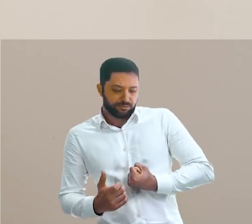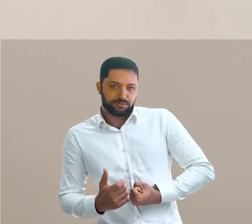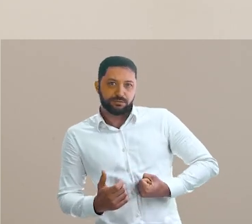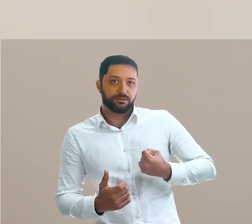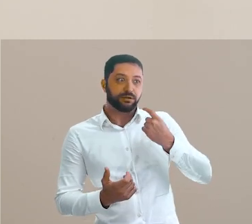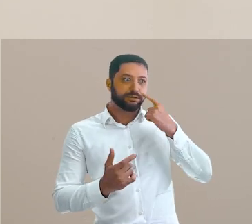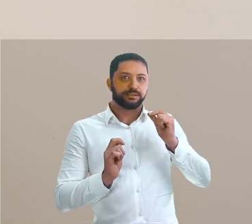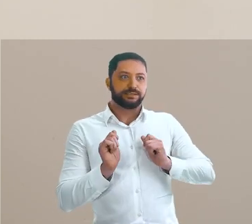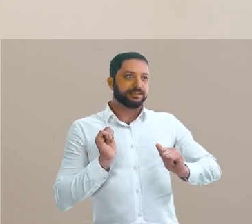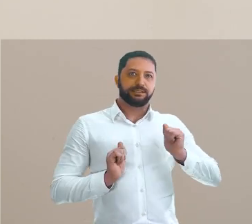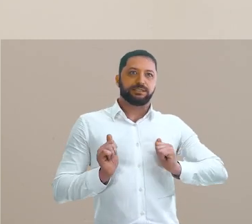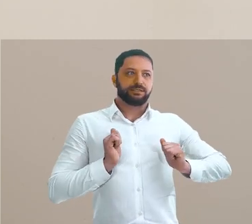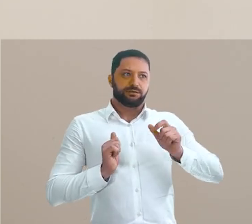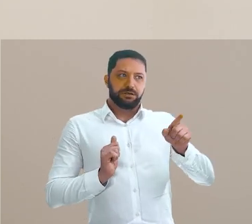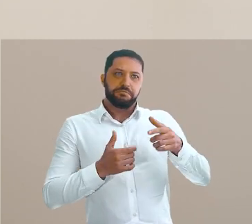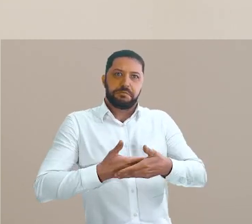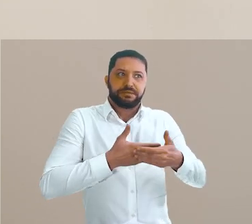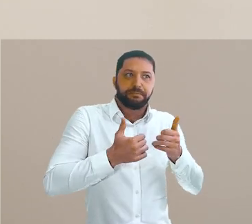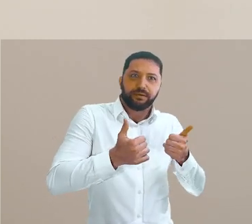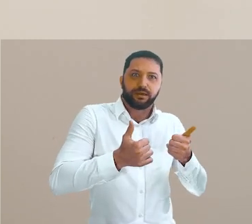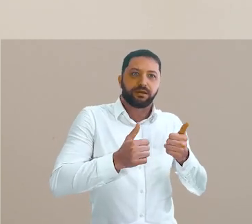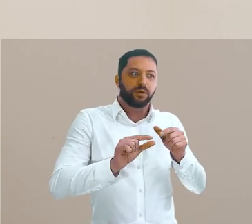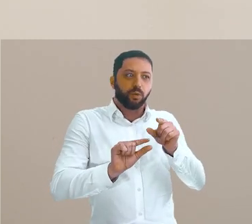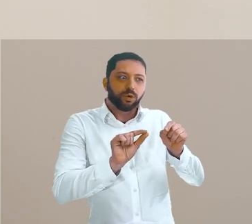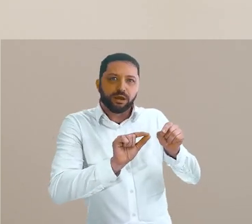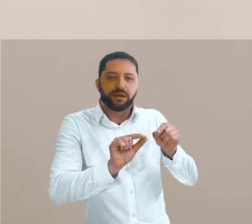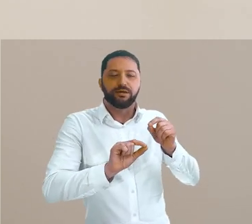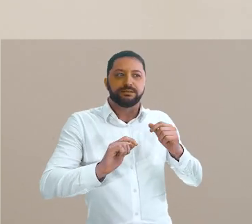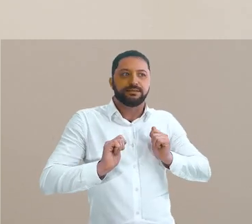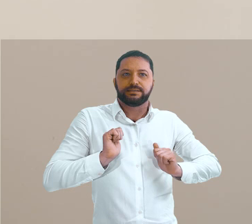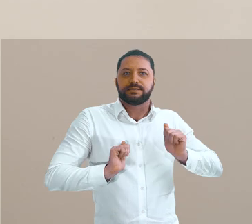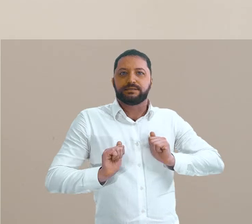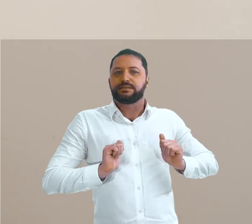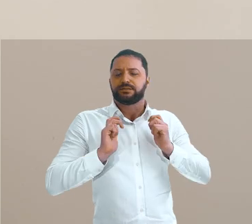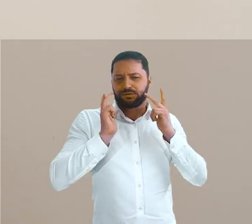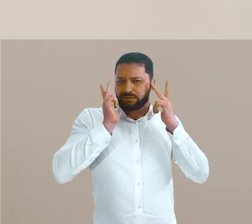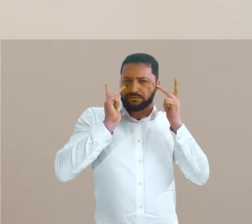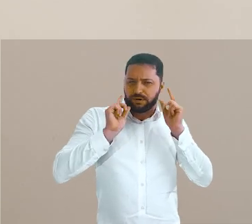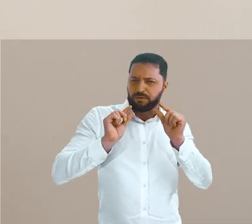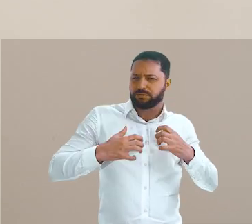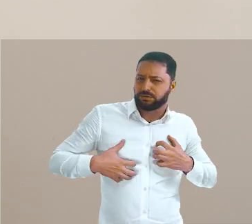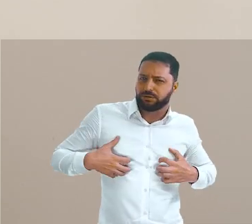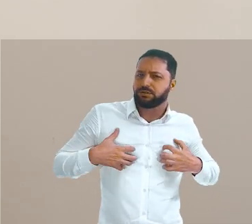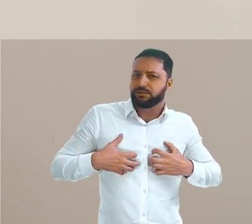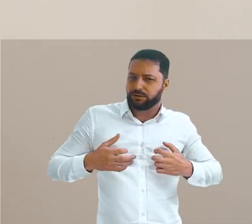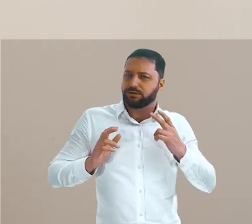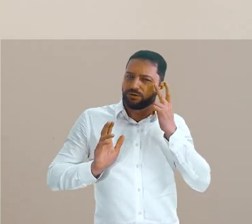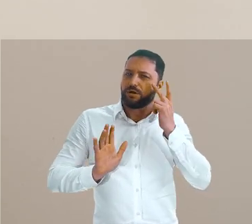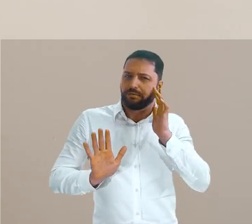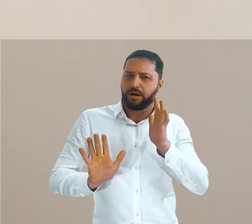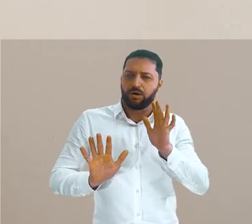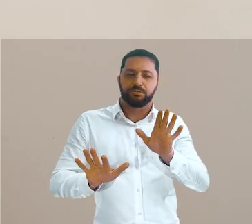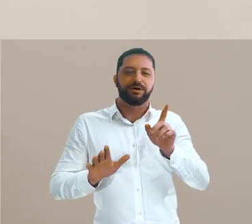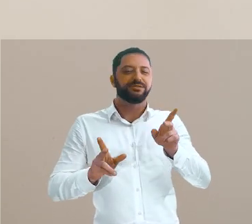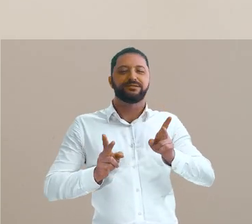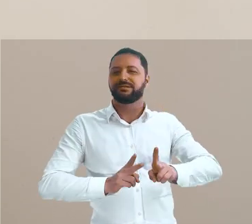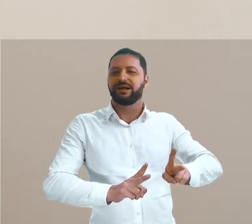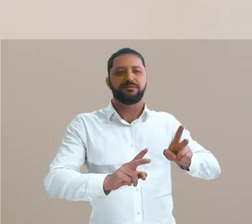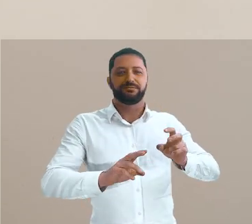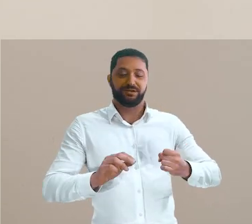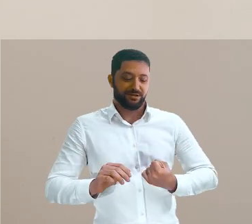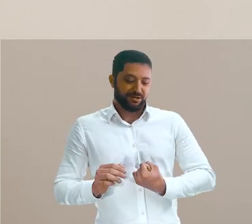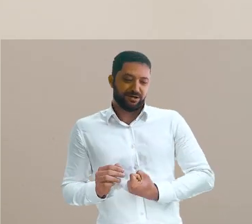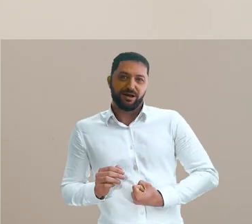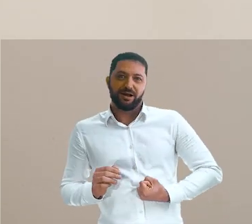grande. De descobrir, será que a criança está bem, será que isso, será que aquilo, né? E uma das coisas